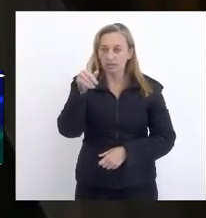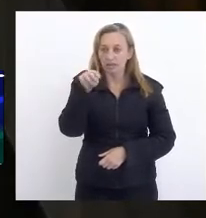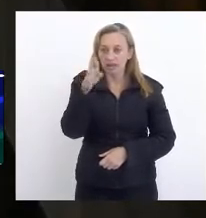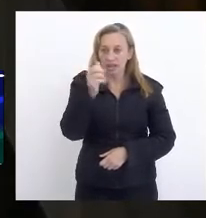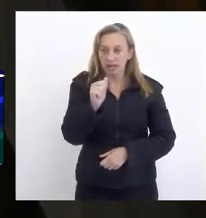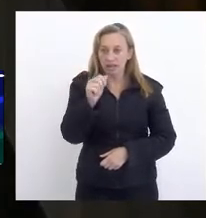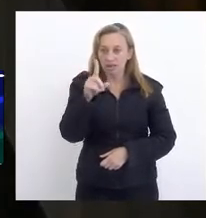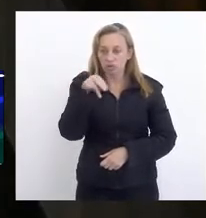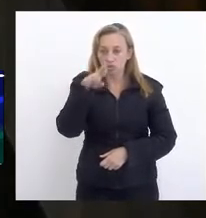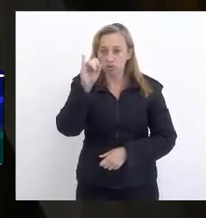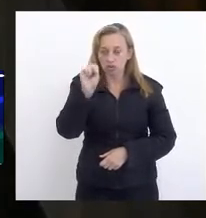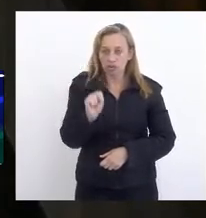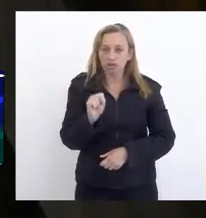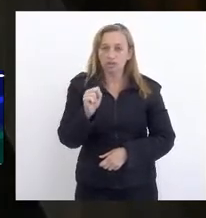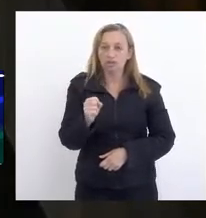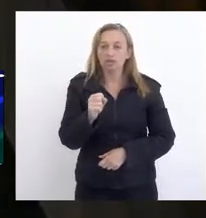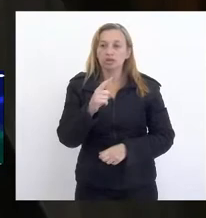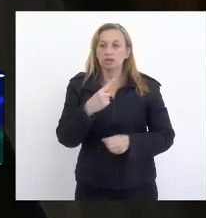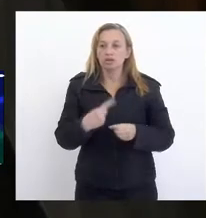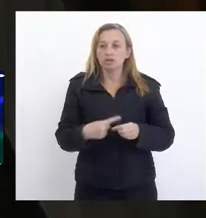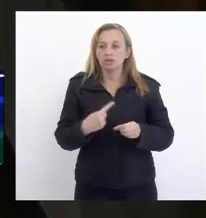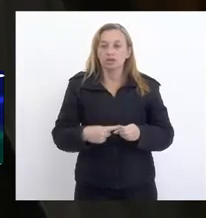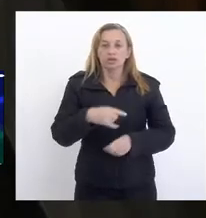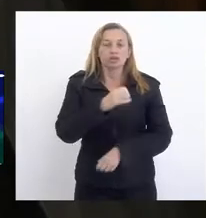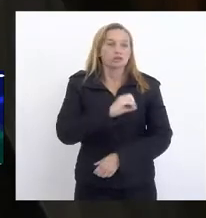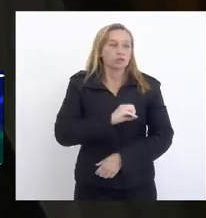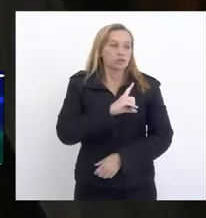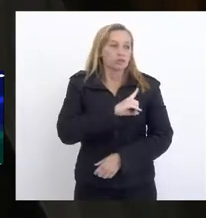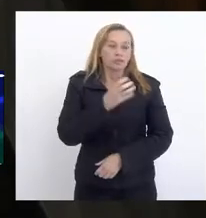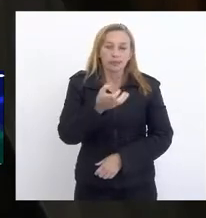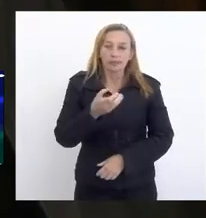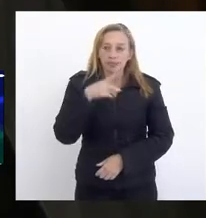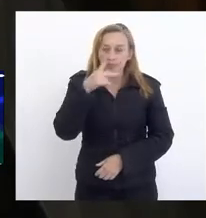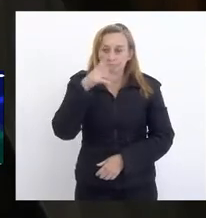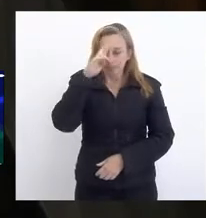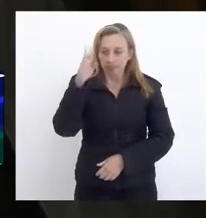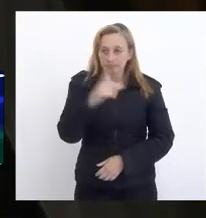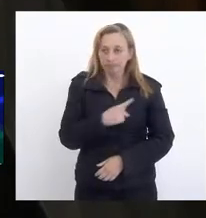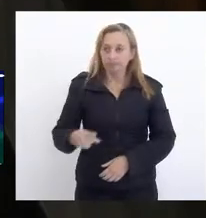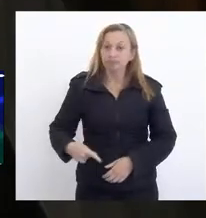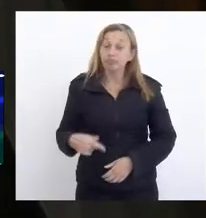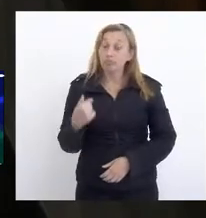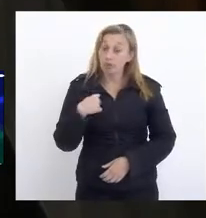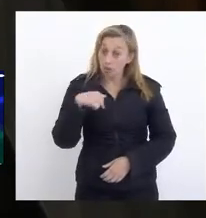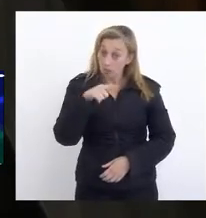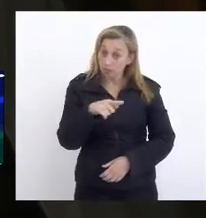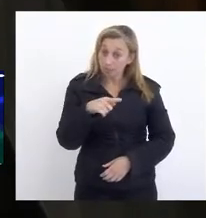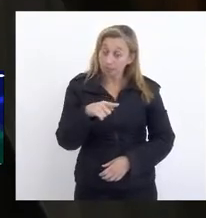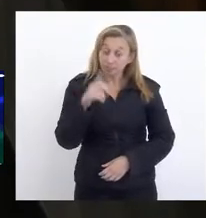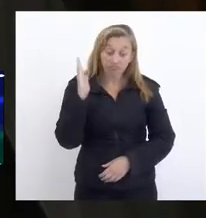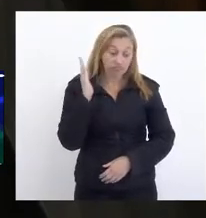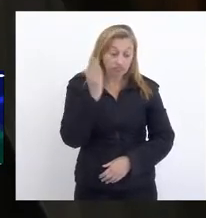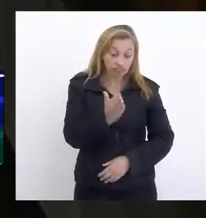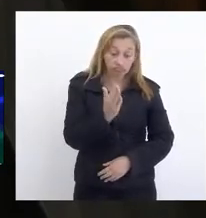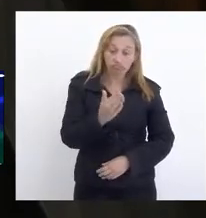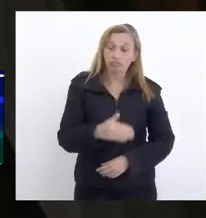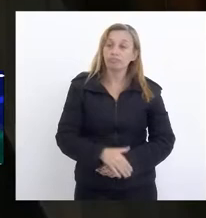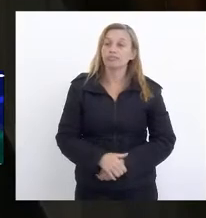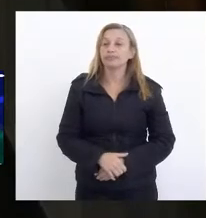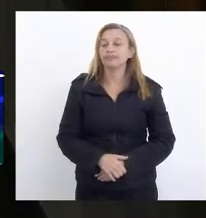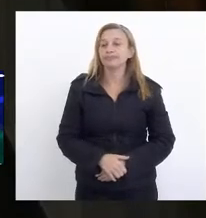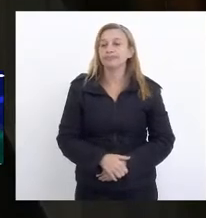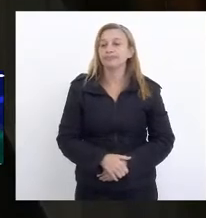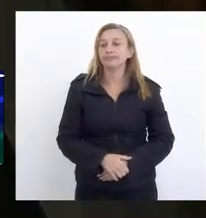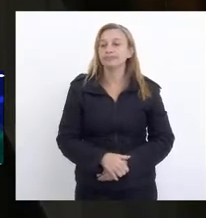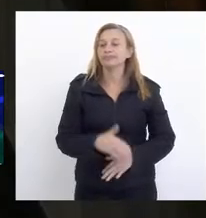Caxias. Queria dizer, senhora presidente, que eu participei diretamente